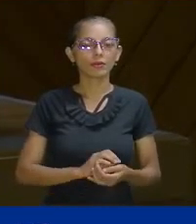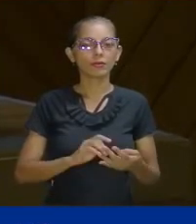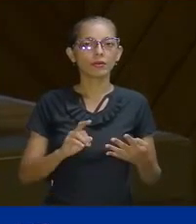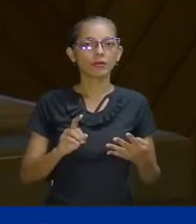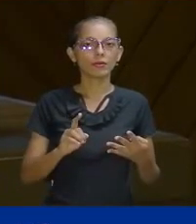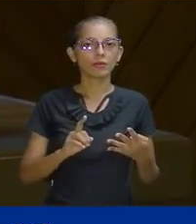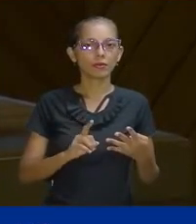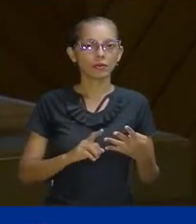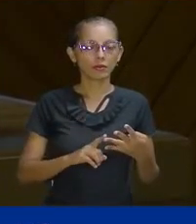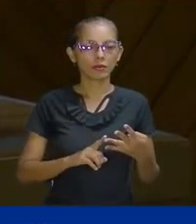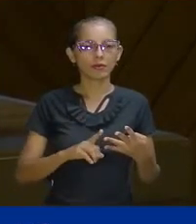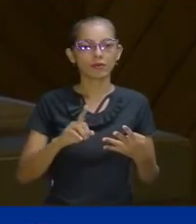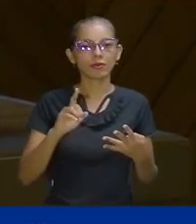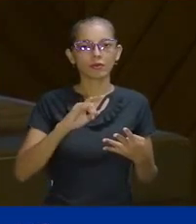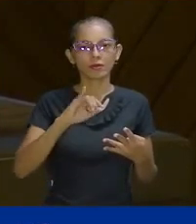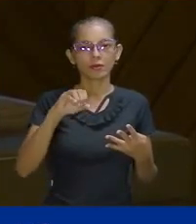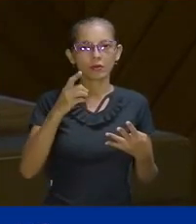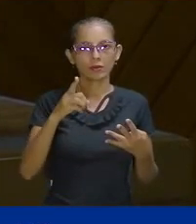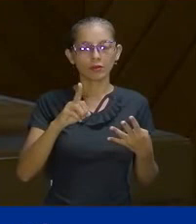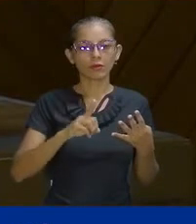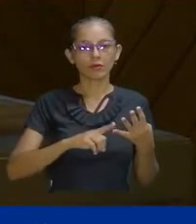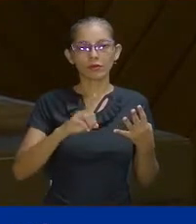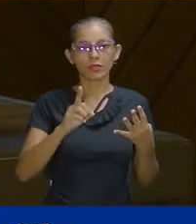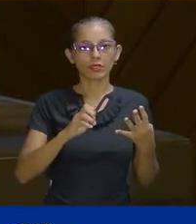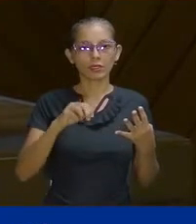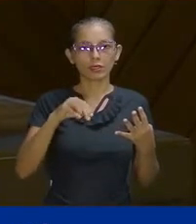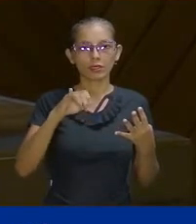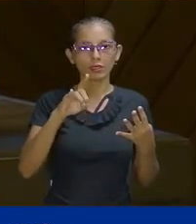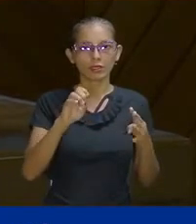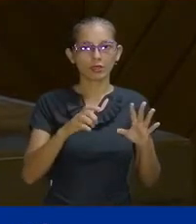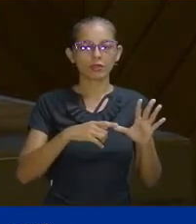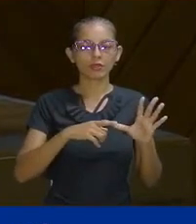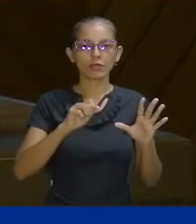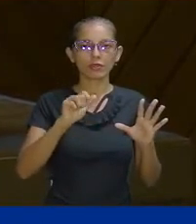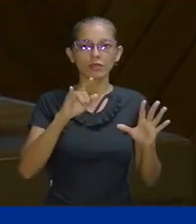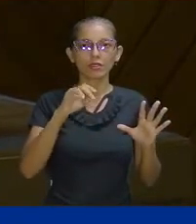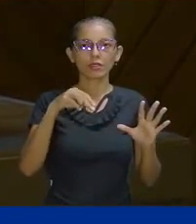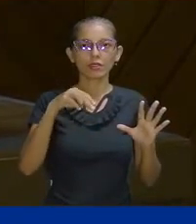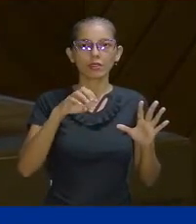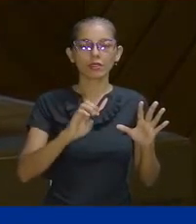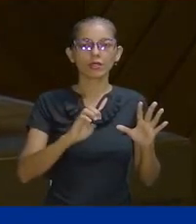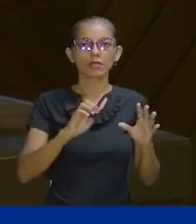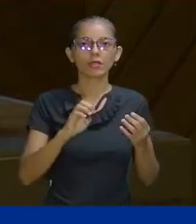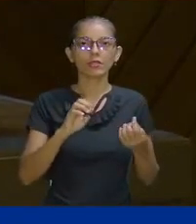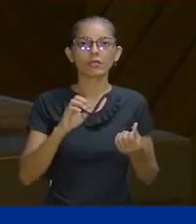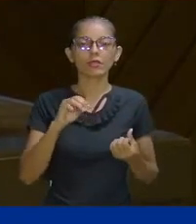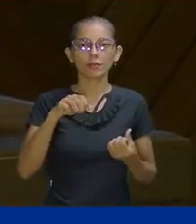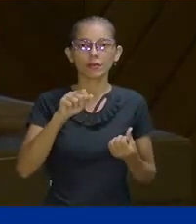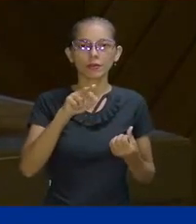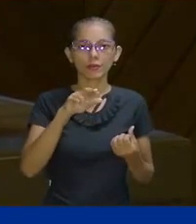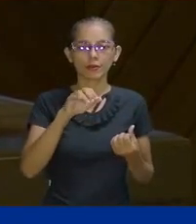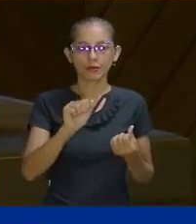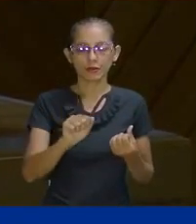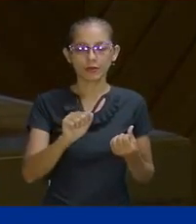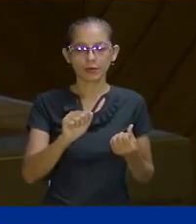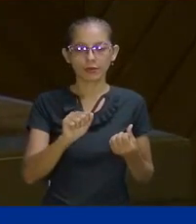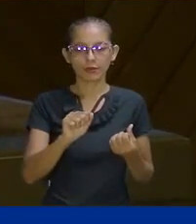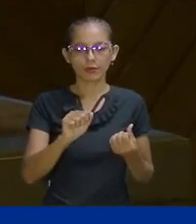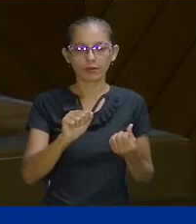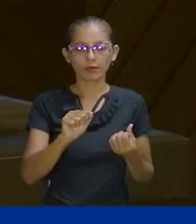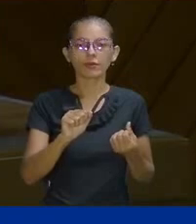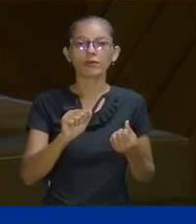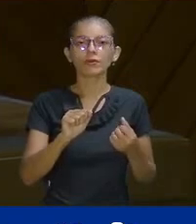Barreto, Rodrigo Alexandre Figueira Barreto, Aline Cristiane Teixeira da Silva, Maria Antônia Lacerda